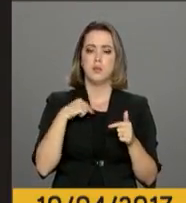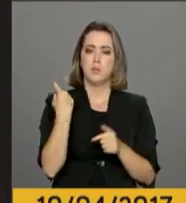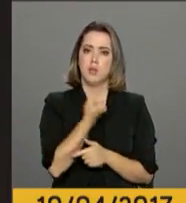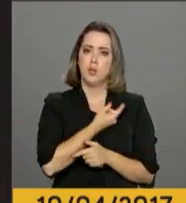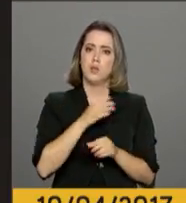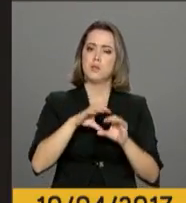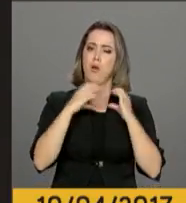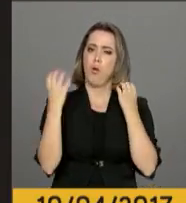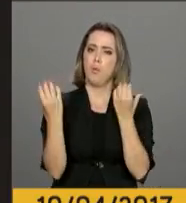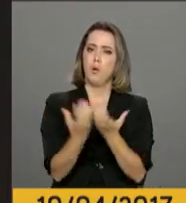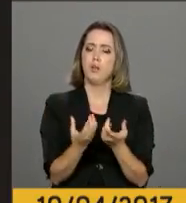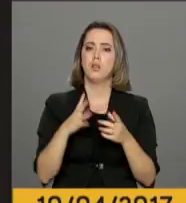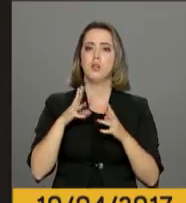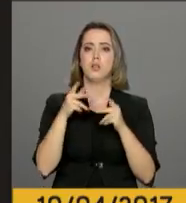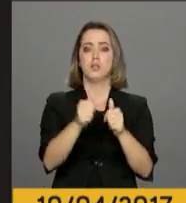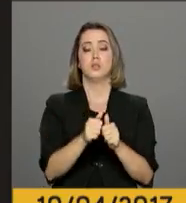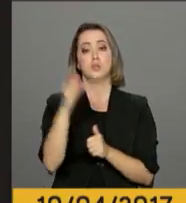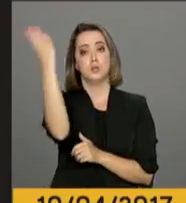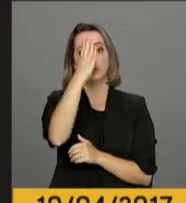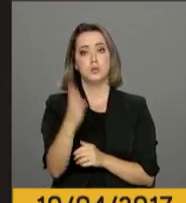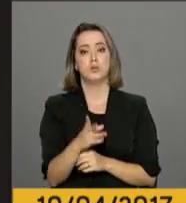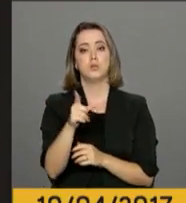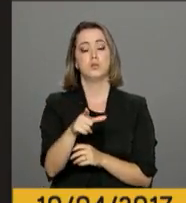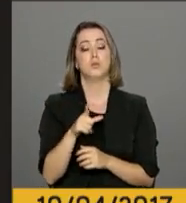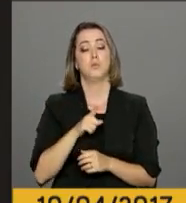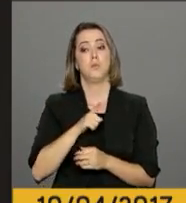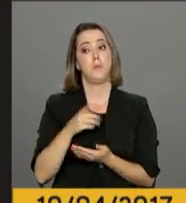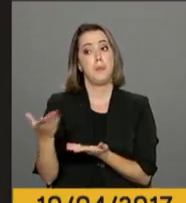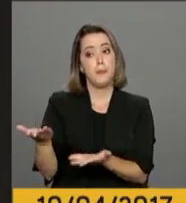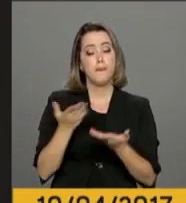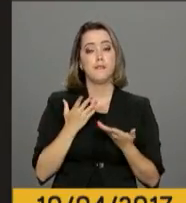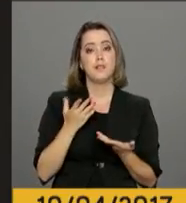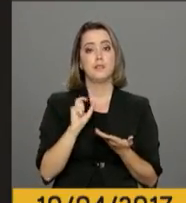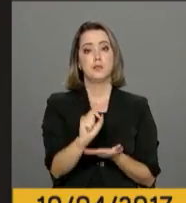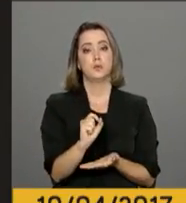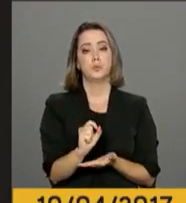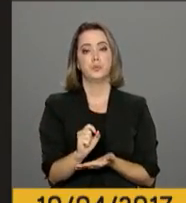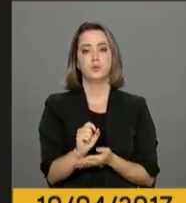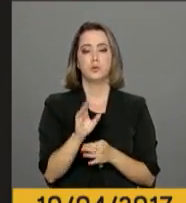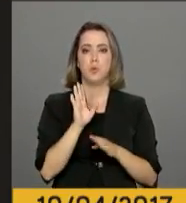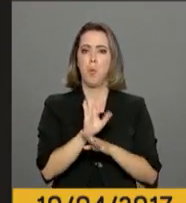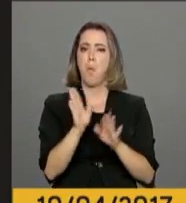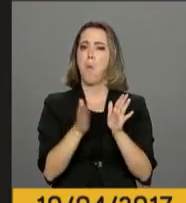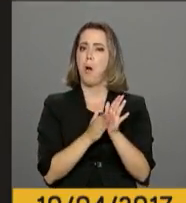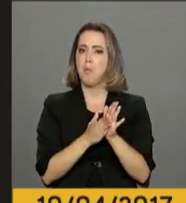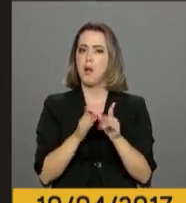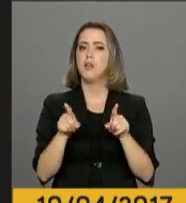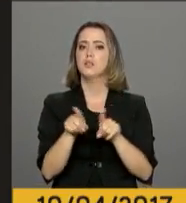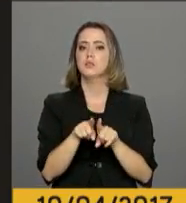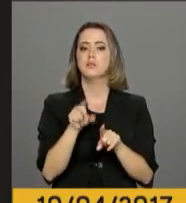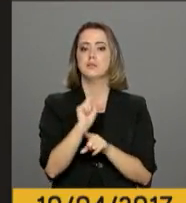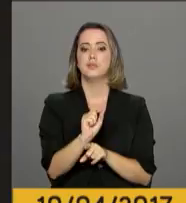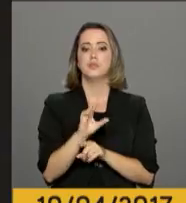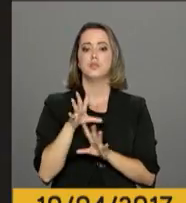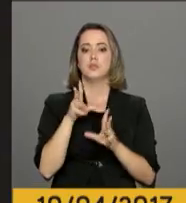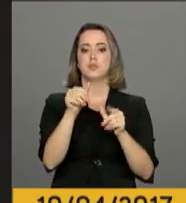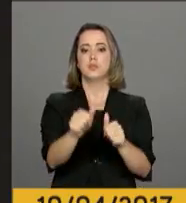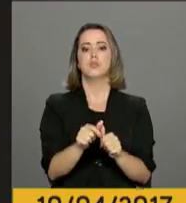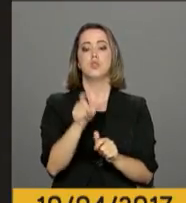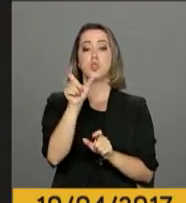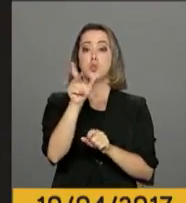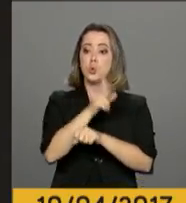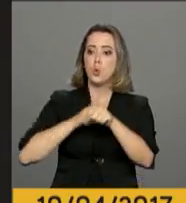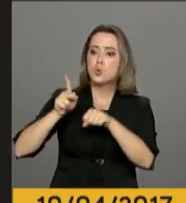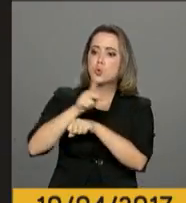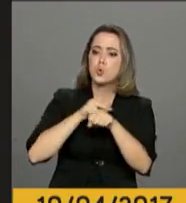nossa comunidade e de todos os brasileiros, vai receber o aplauso de todas as